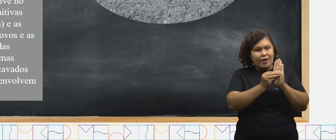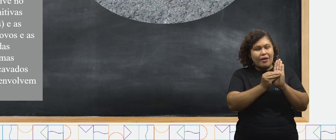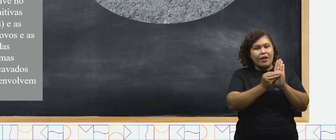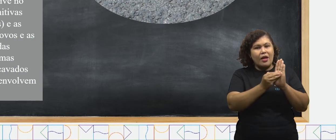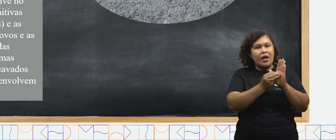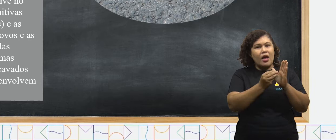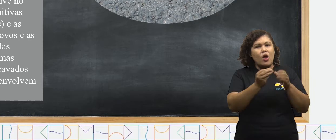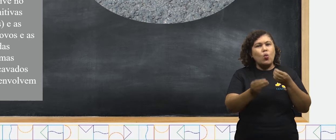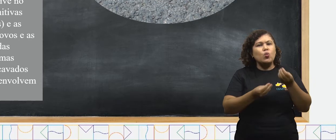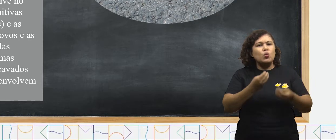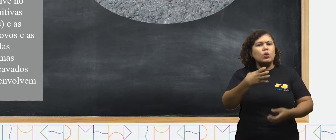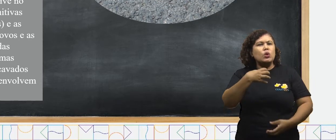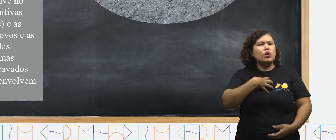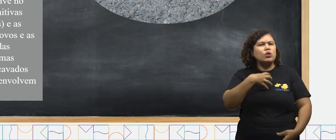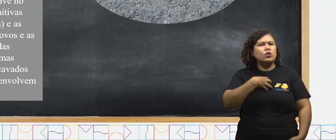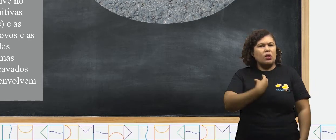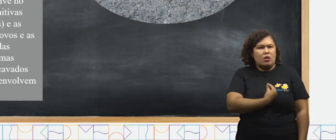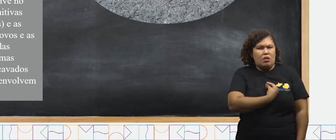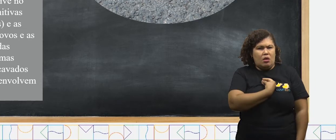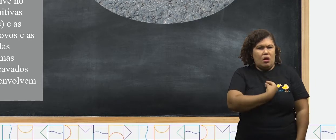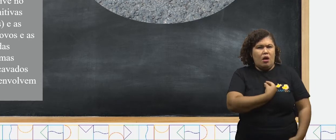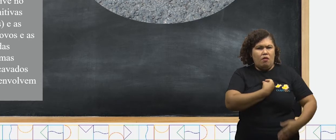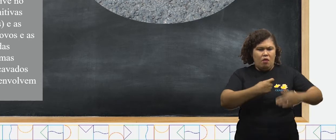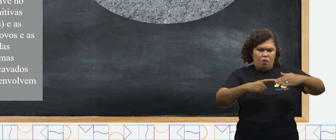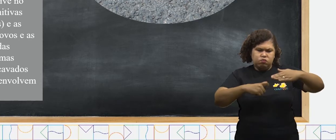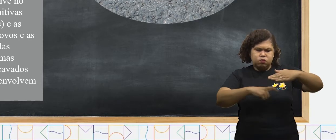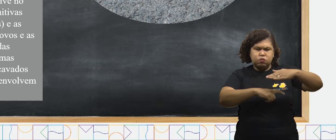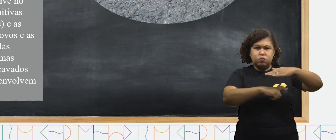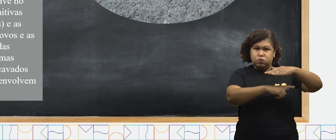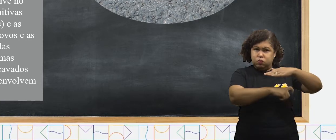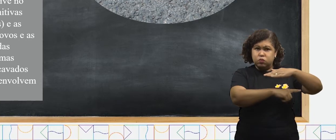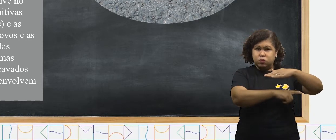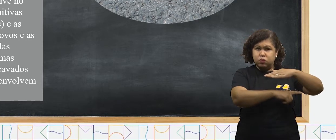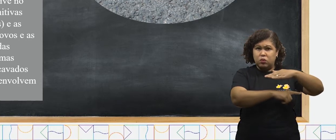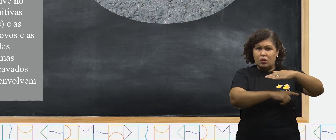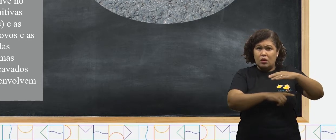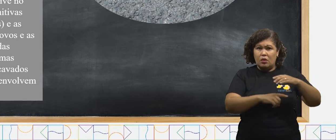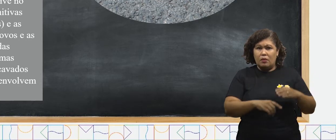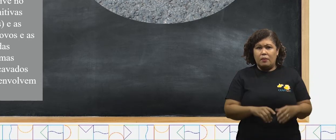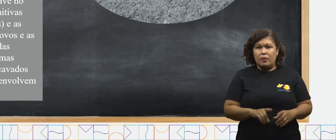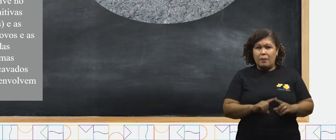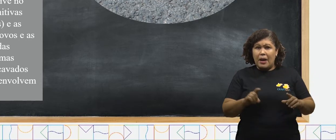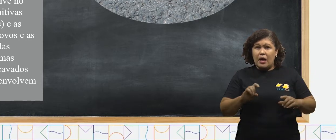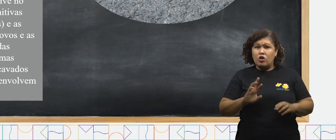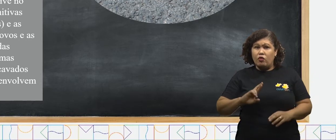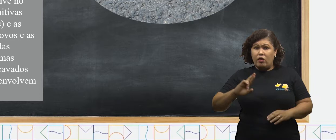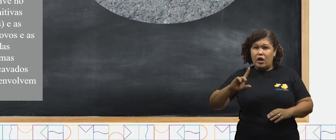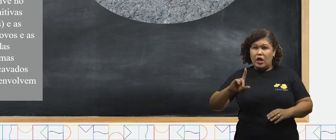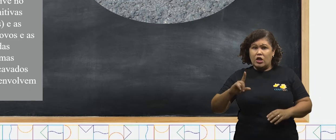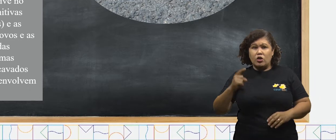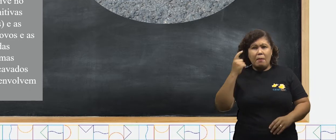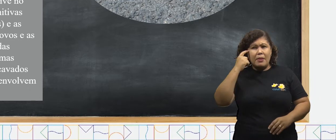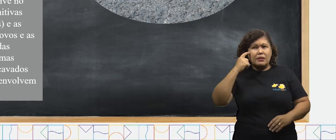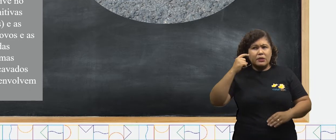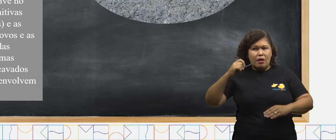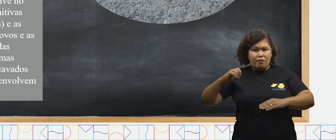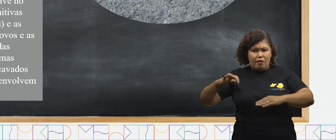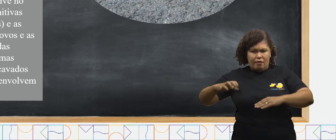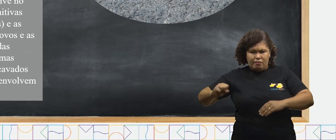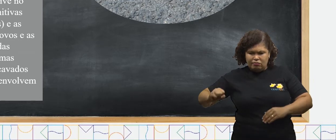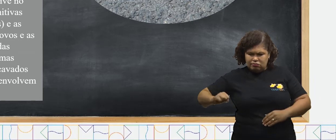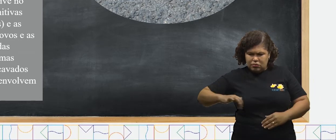primeiro parágrafo deste texto explica que a cobra cega não é um réptil, e sim um anfíbio.